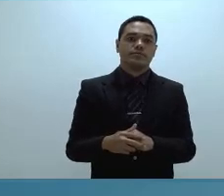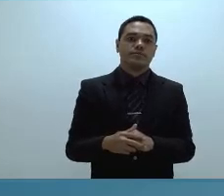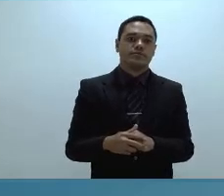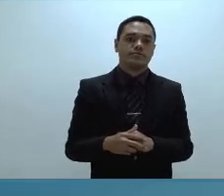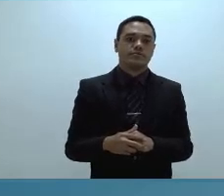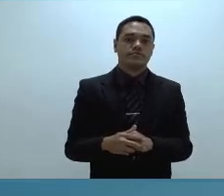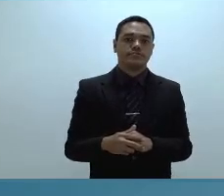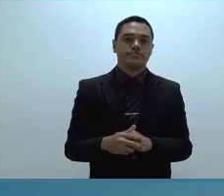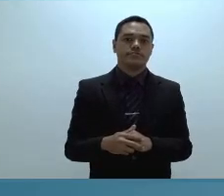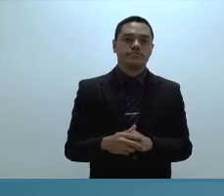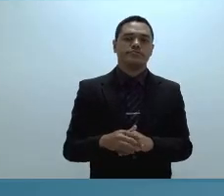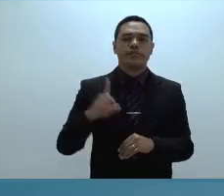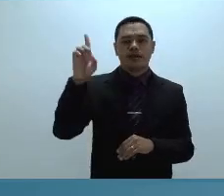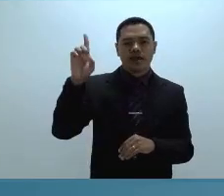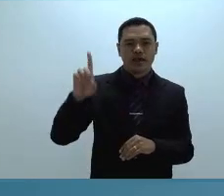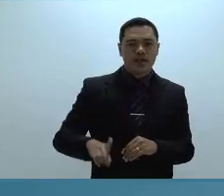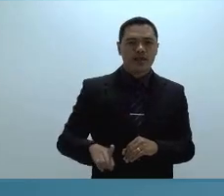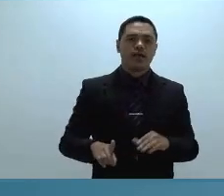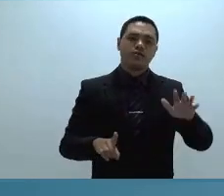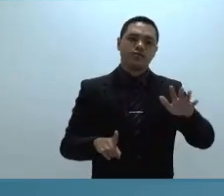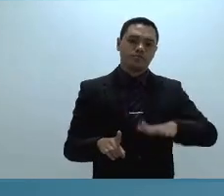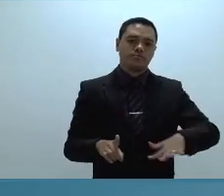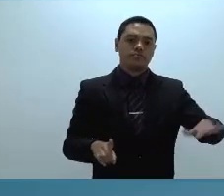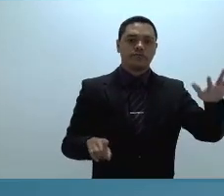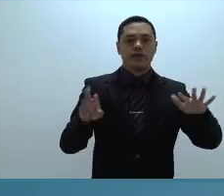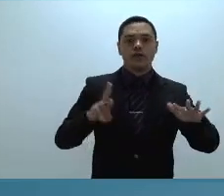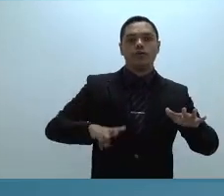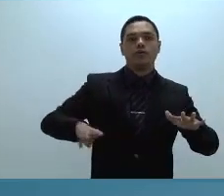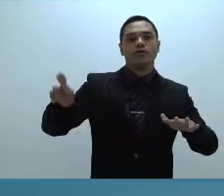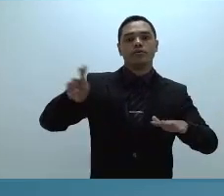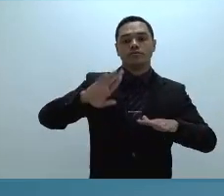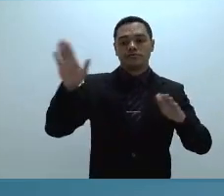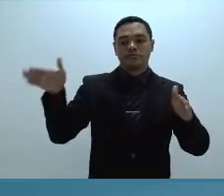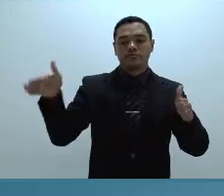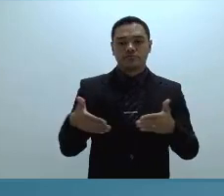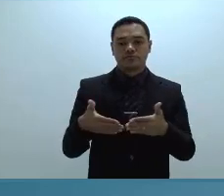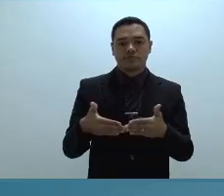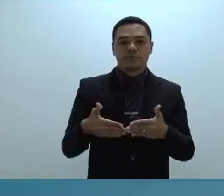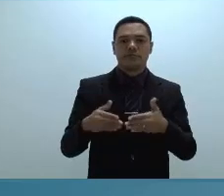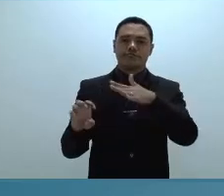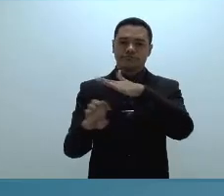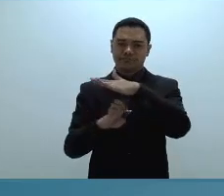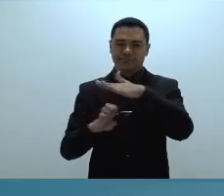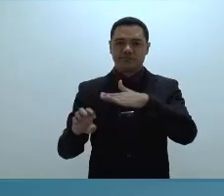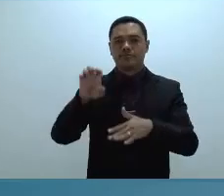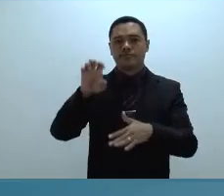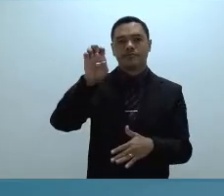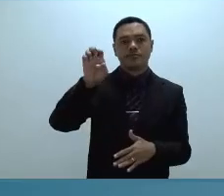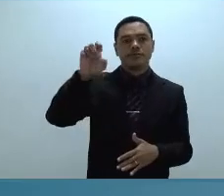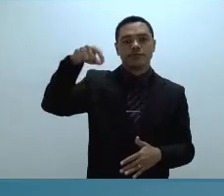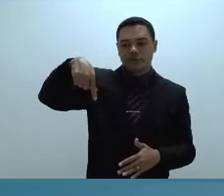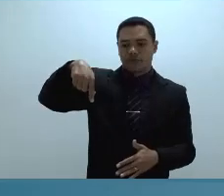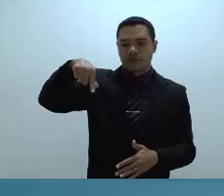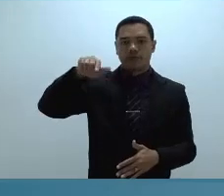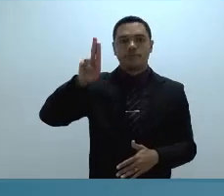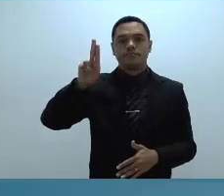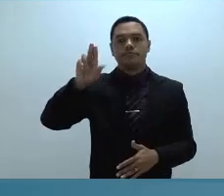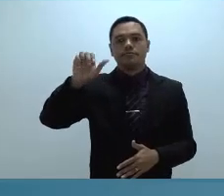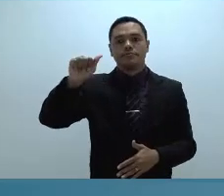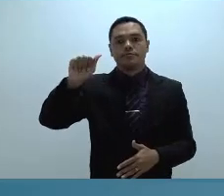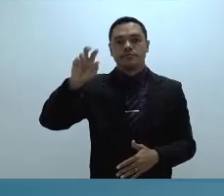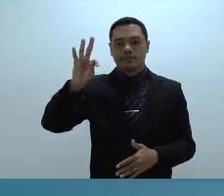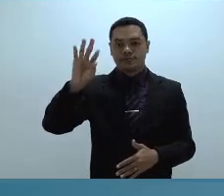segurados, buscando por fim a responsabilização civil da Equatorial para a distribuidora de energia S.A. pelos danos